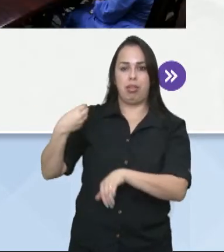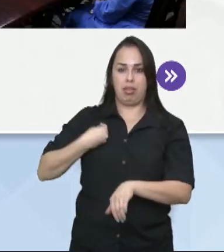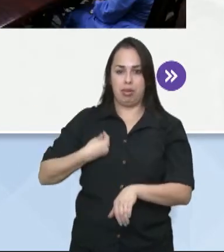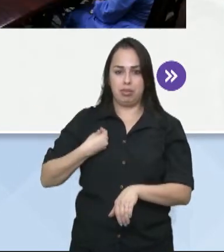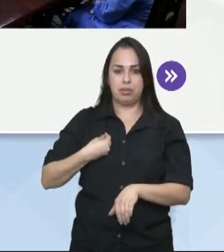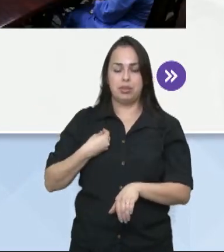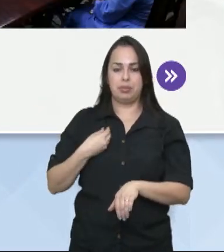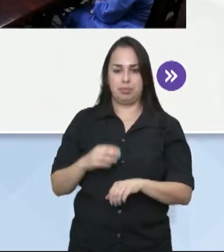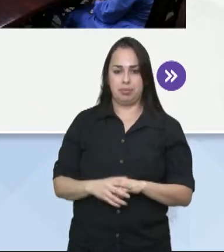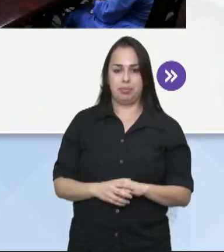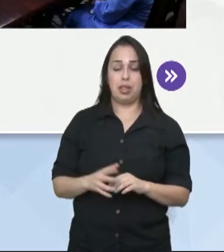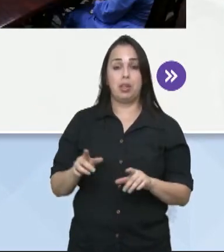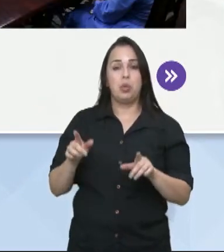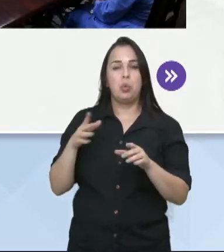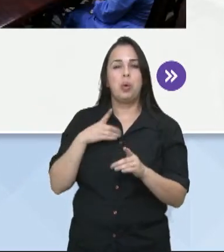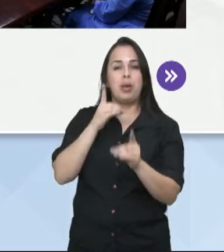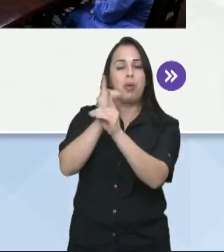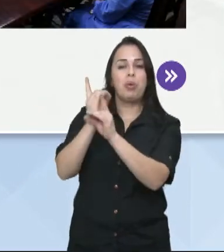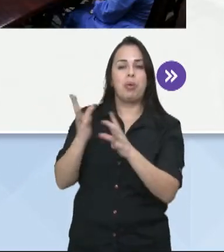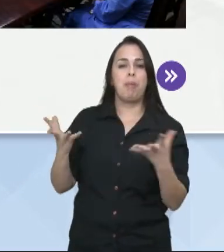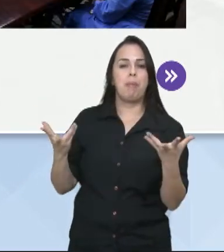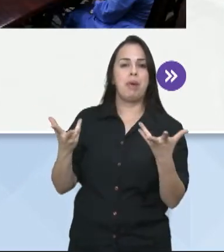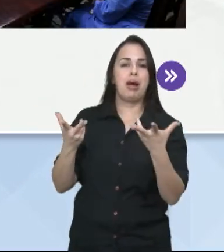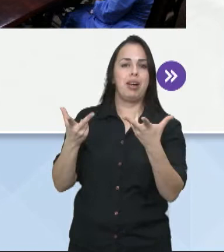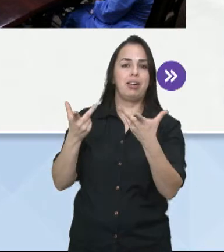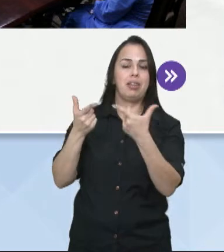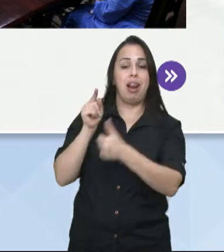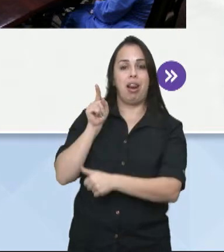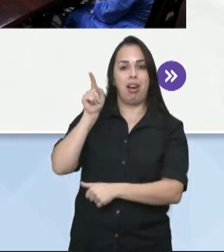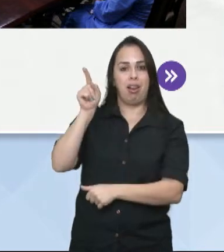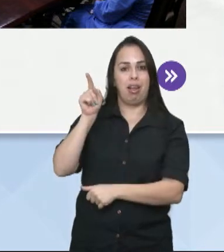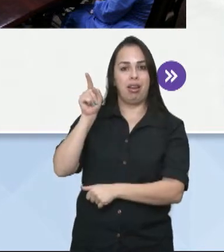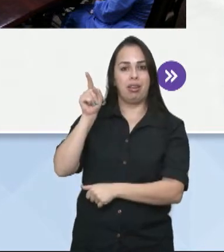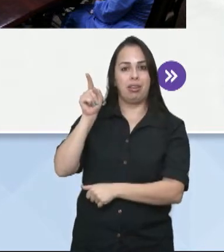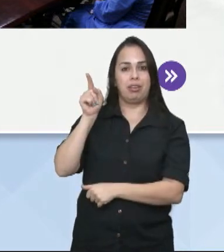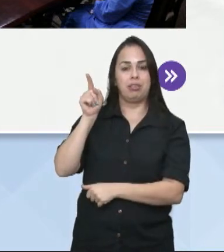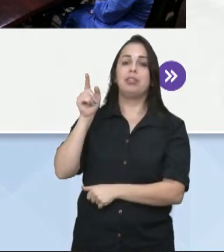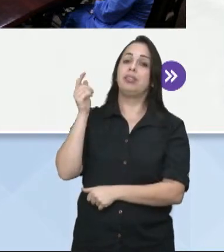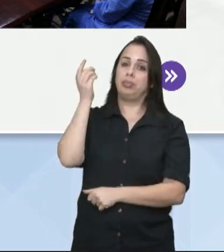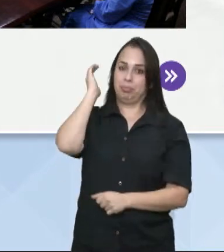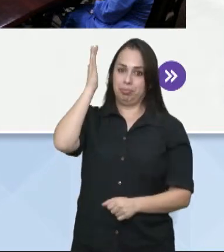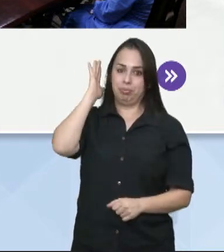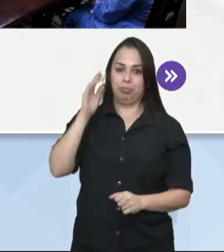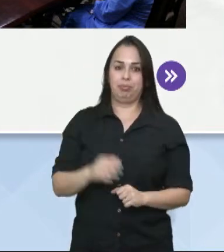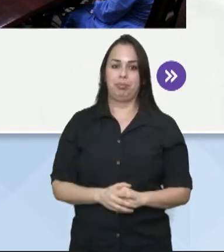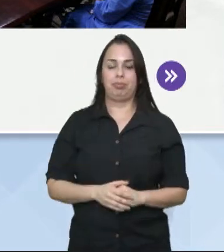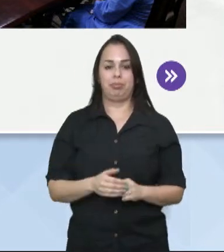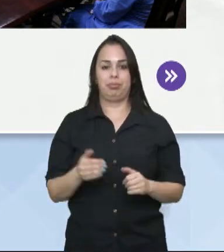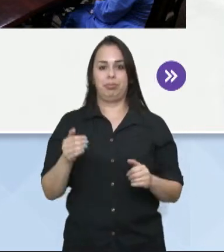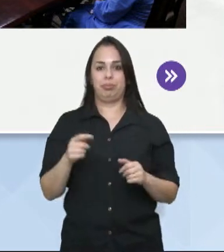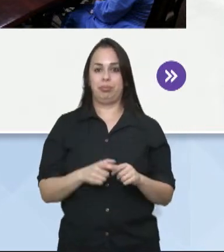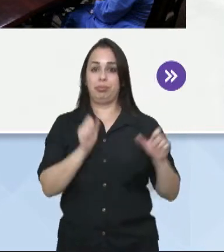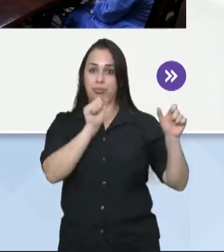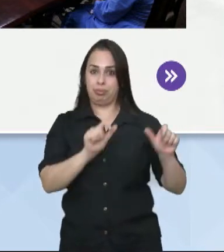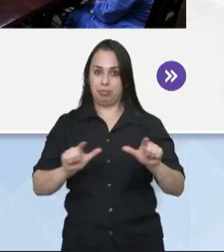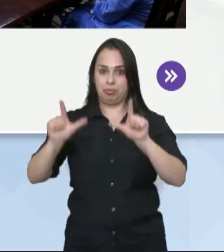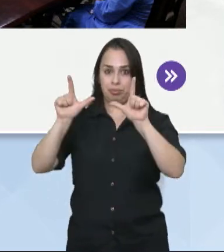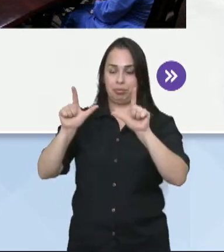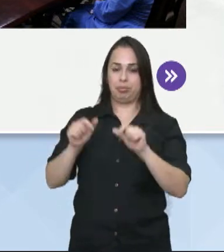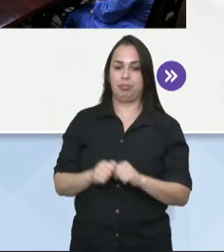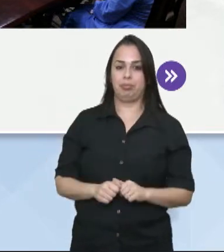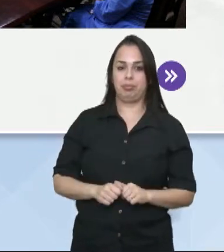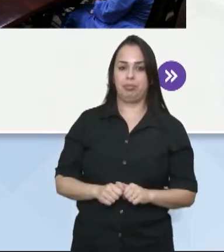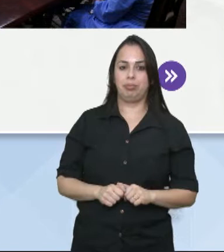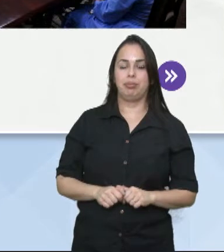nesse encontro tão maravilhoso que foi lá em Taubaté. A próxima, por favor.